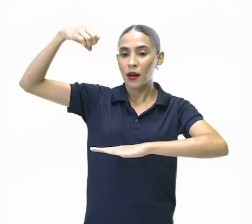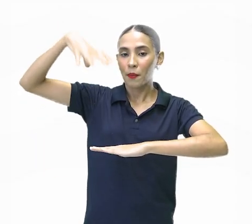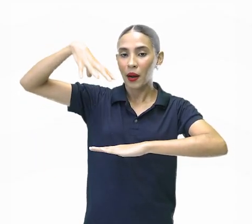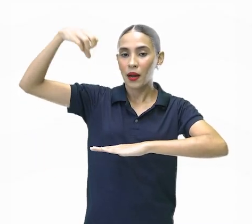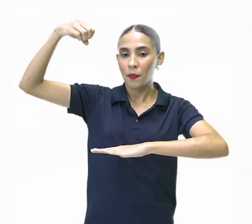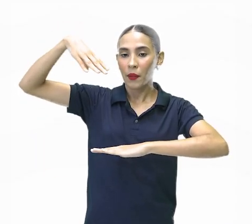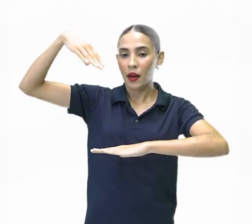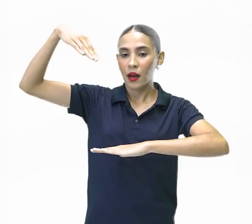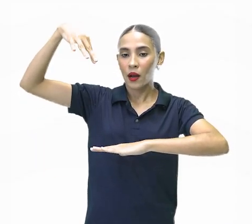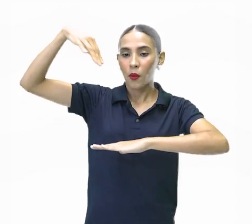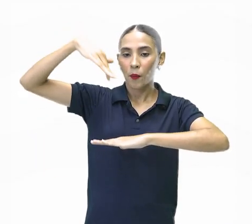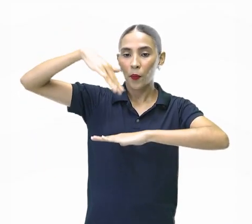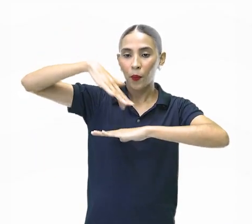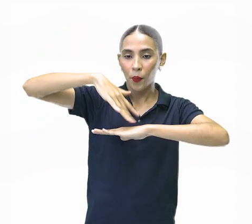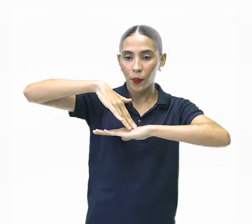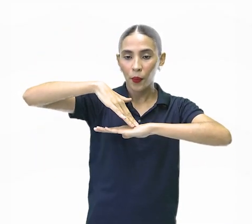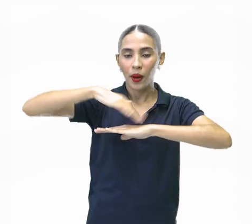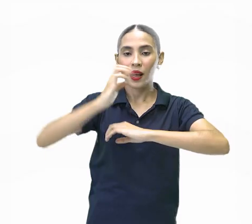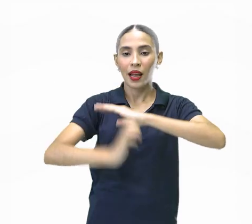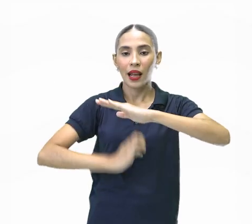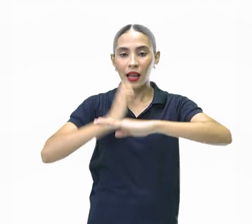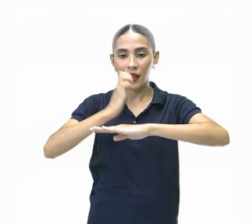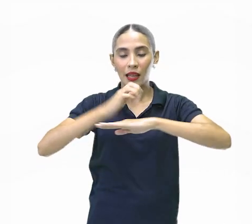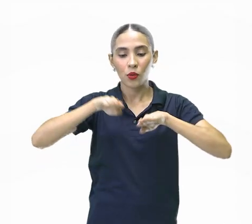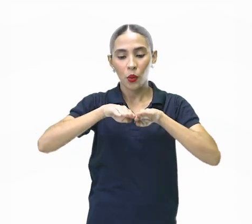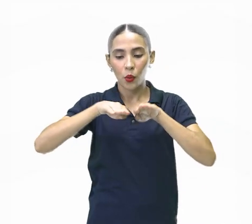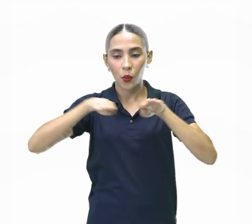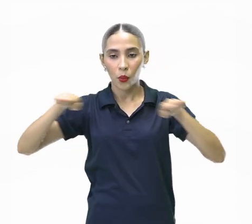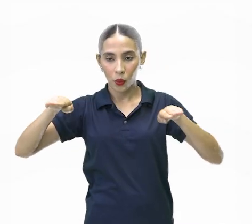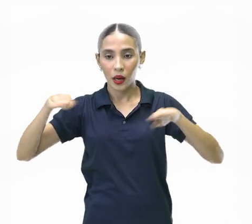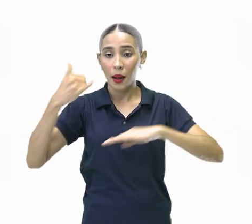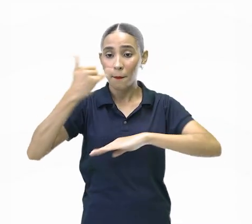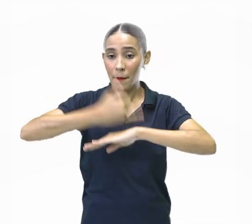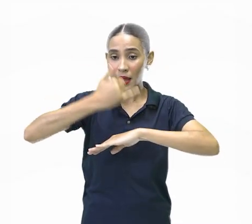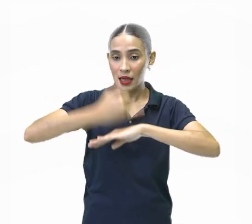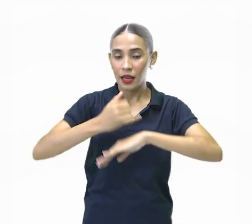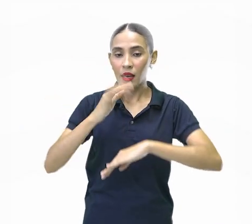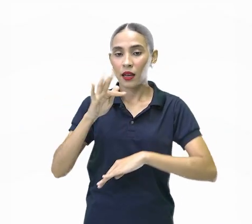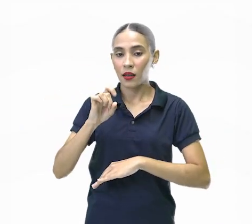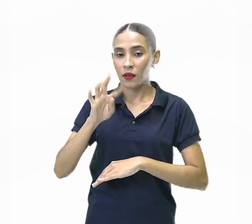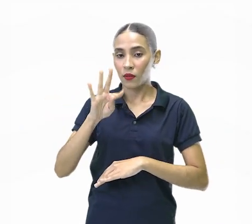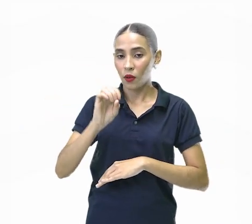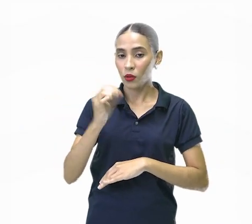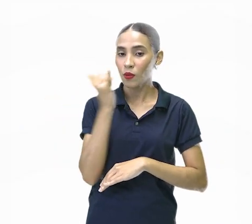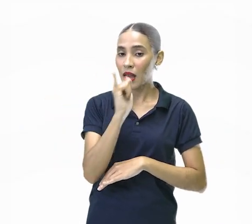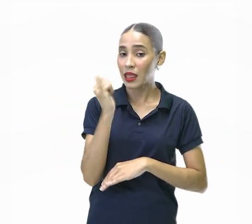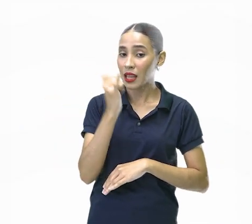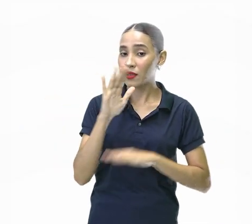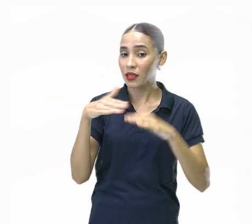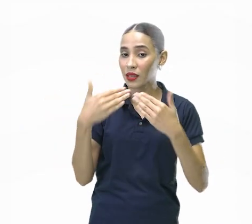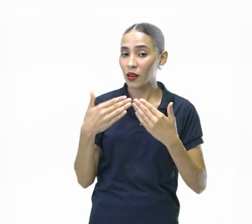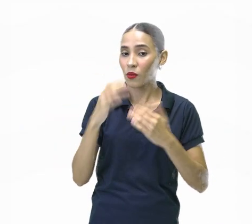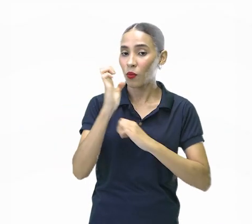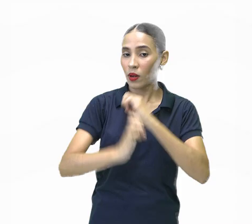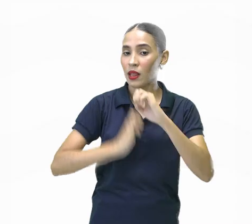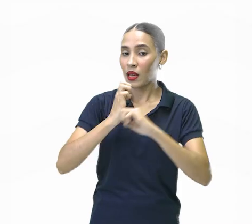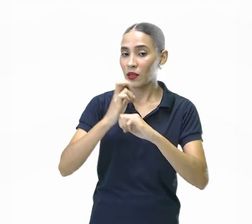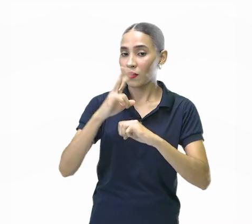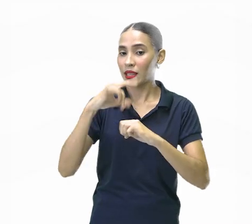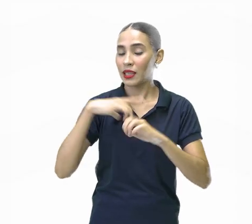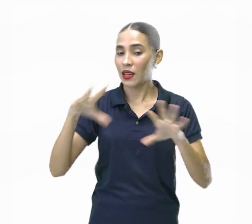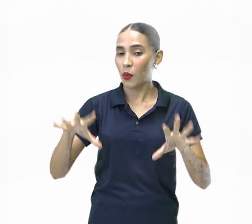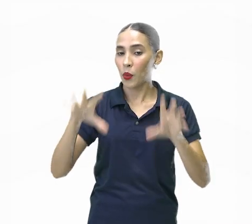luz, o elétron, a superfície metálica e o efeito fotoelétrico. Portanto, o elétron recebe a